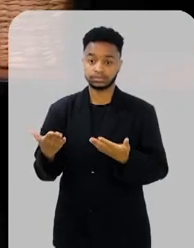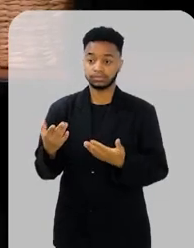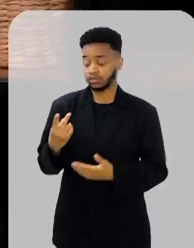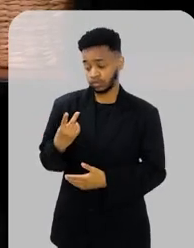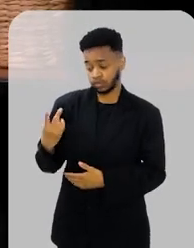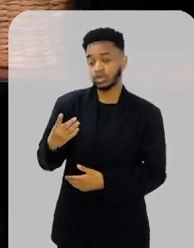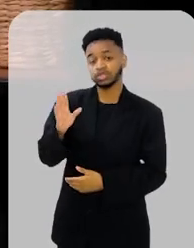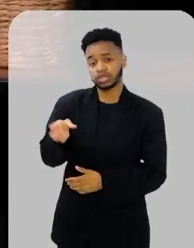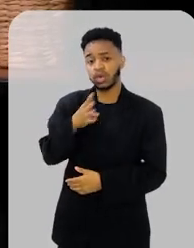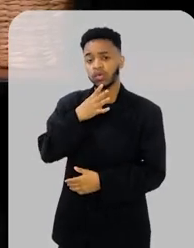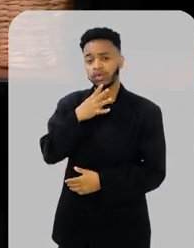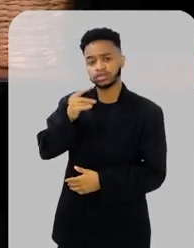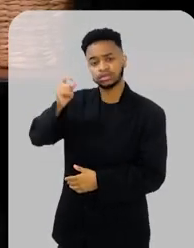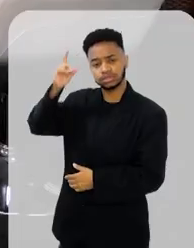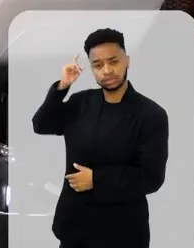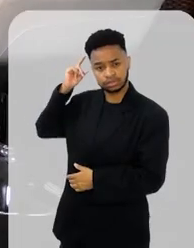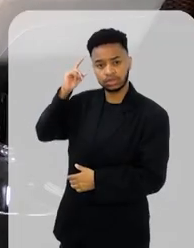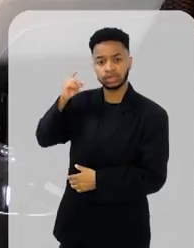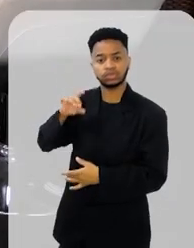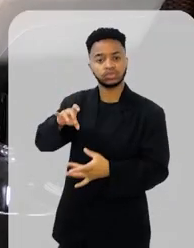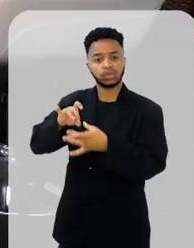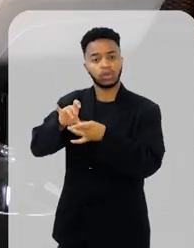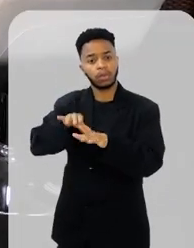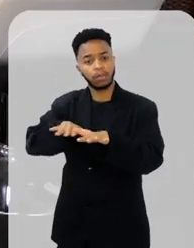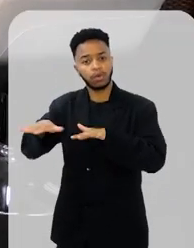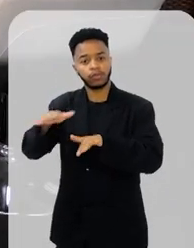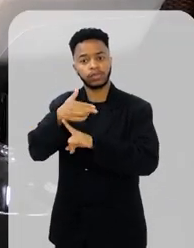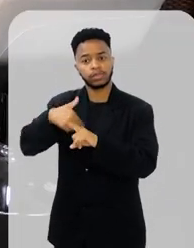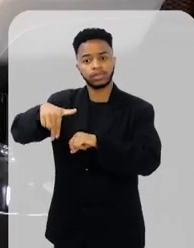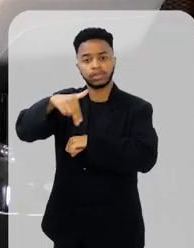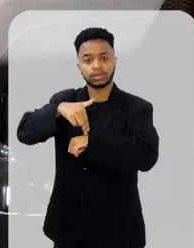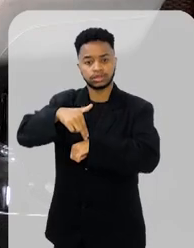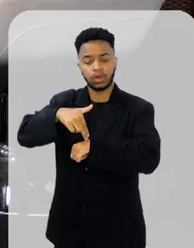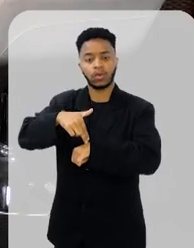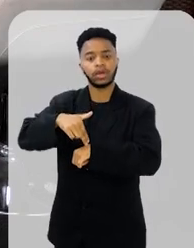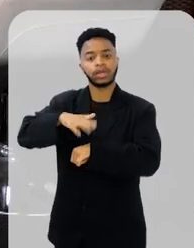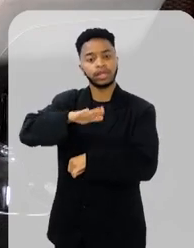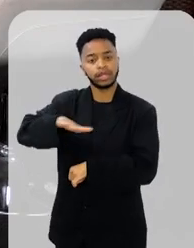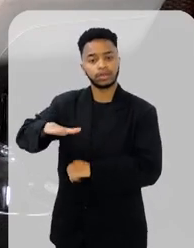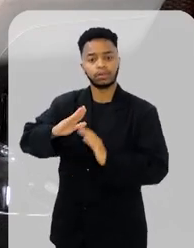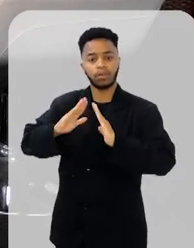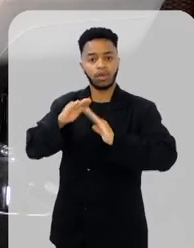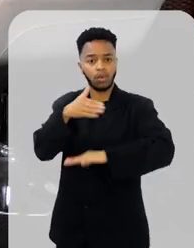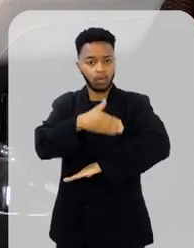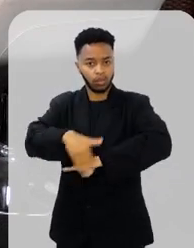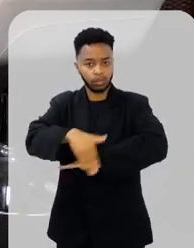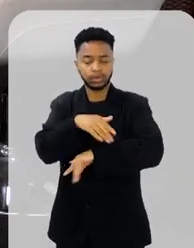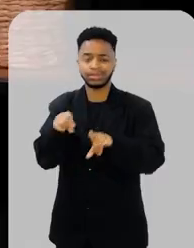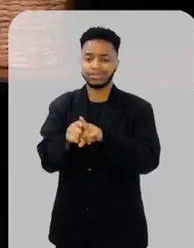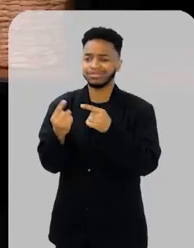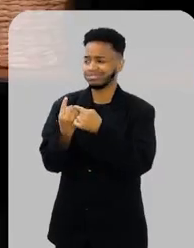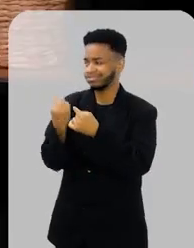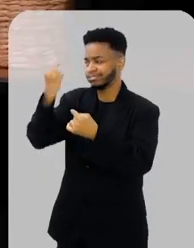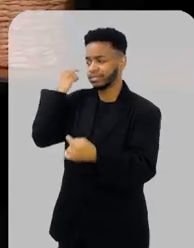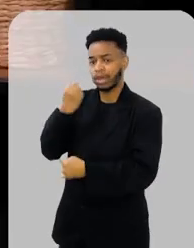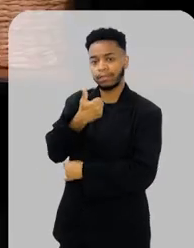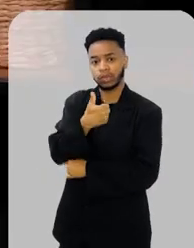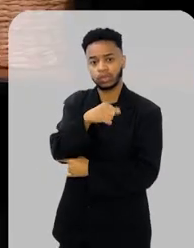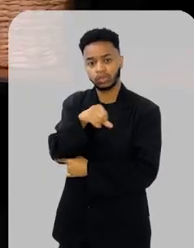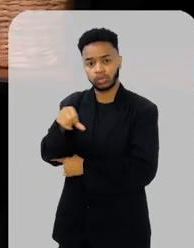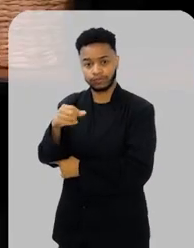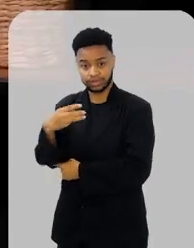Nos conhecemos, inclusive, lá atrás, né, Movimento Nacional de Meninos e Meninas de Rua, do qual lá atrás, inclusive